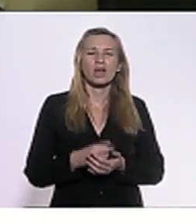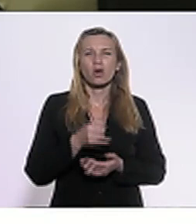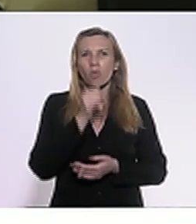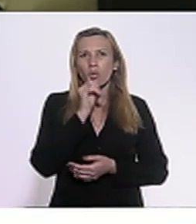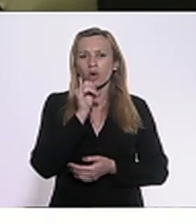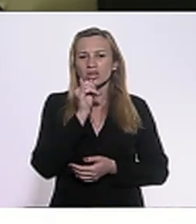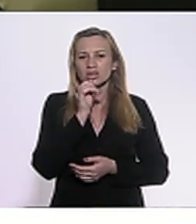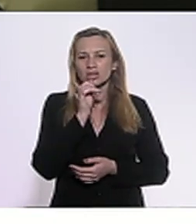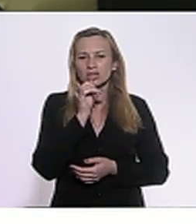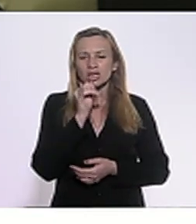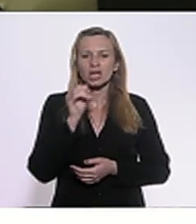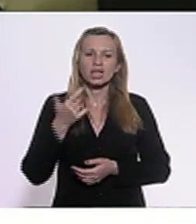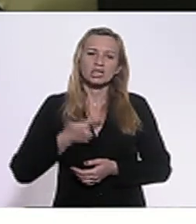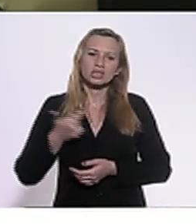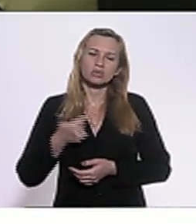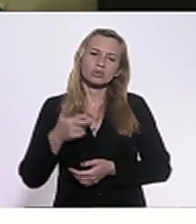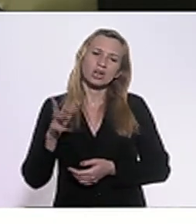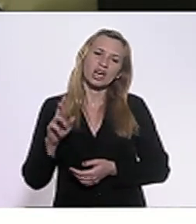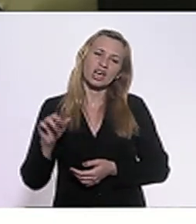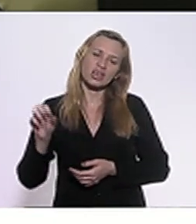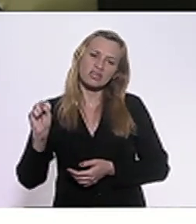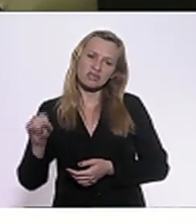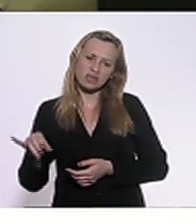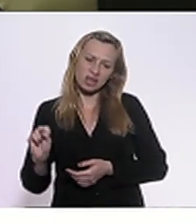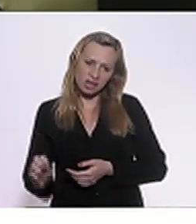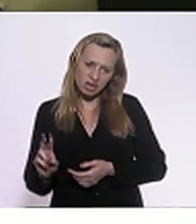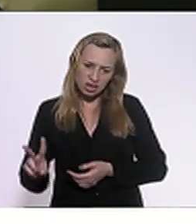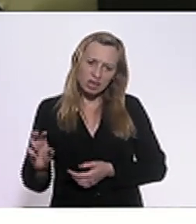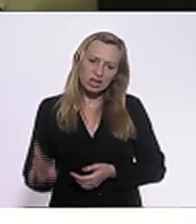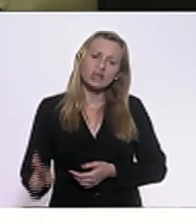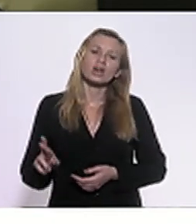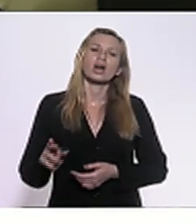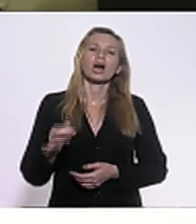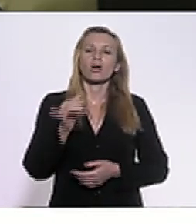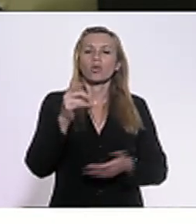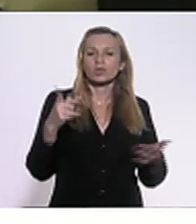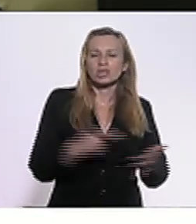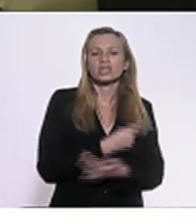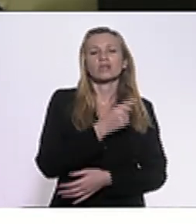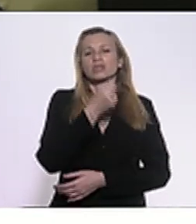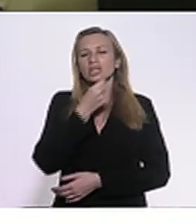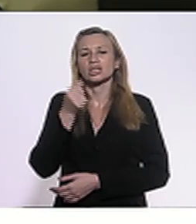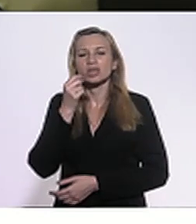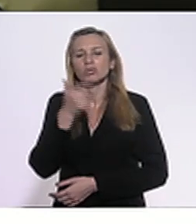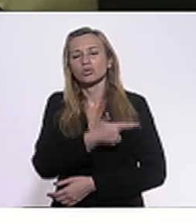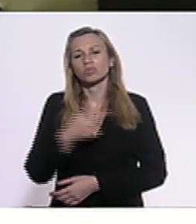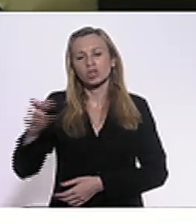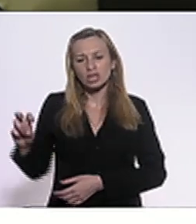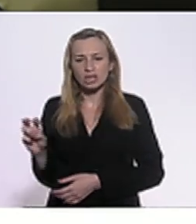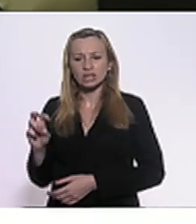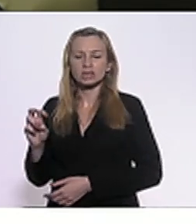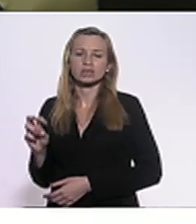engano, o segundo waiver, que aconteceu em setembro de 2015,